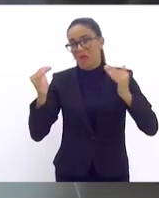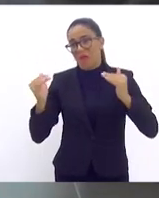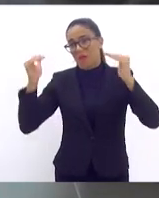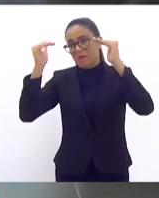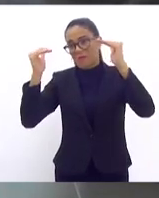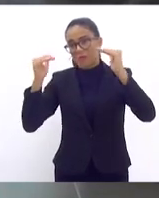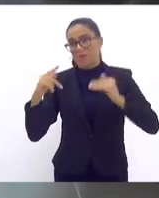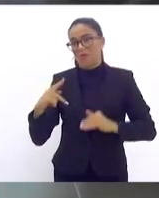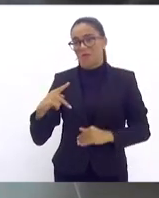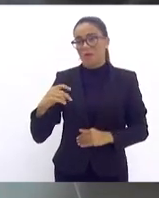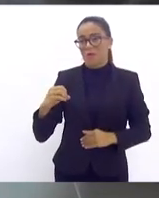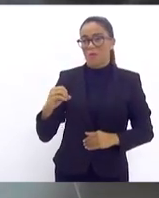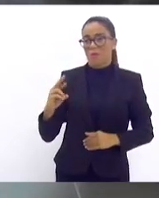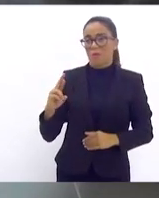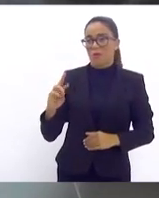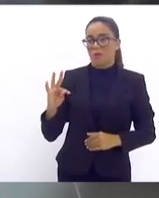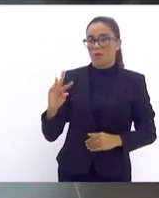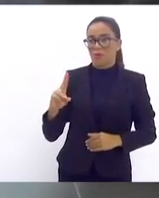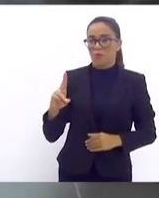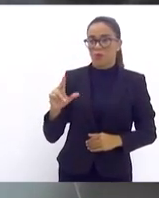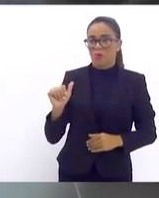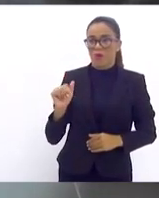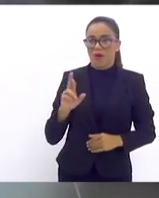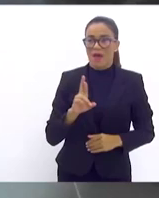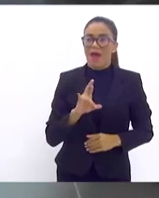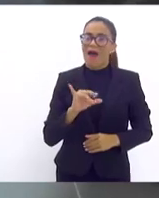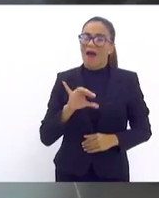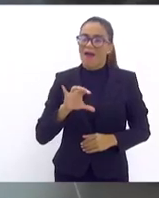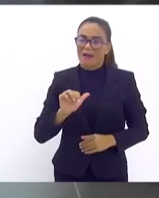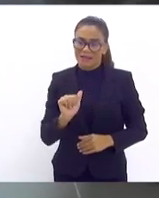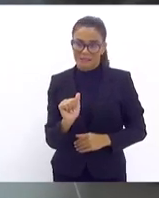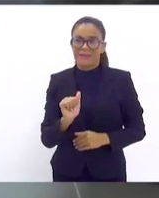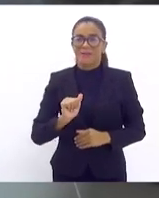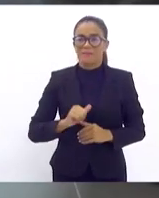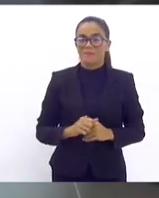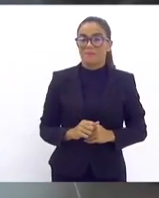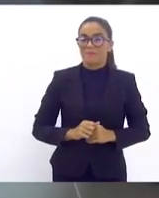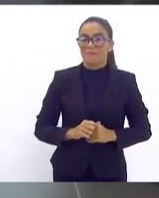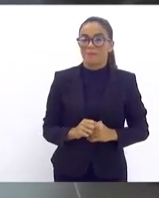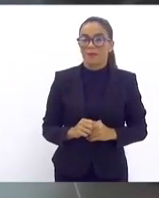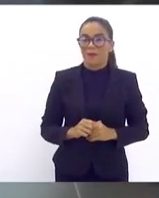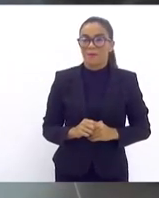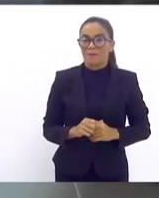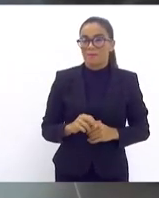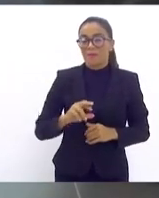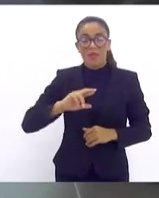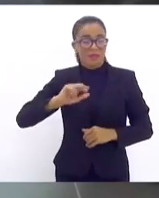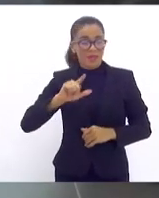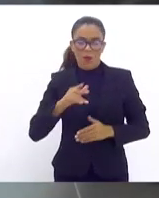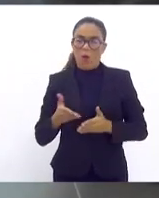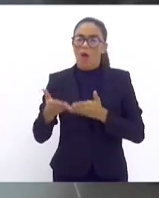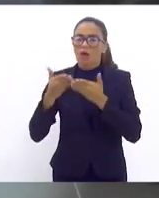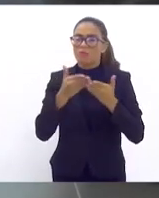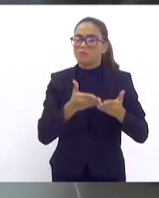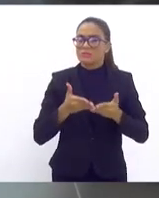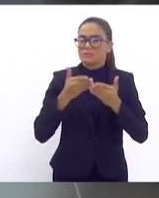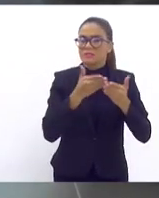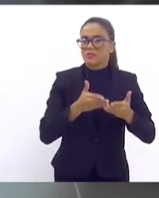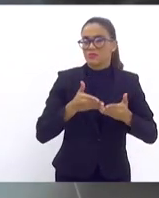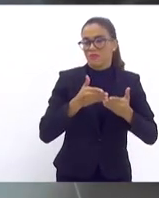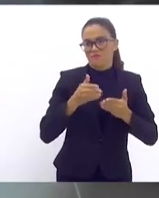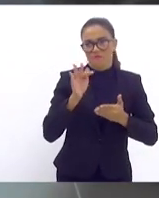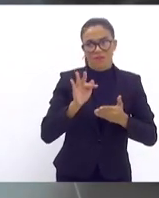Parlamento Fluminense baixar em diligência a uma autoridade federal. E também